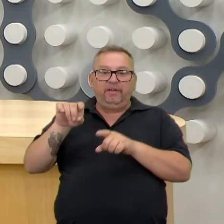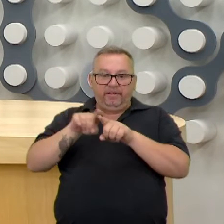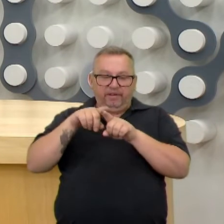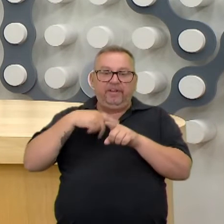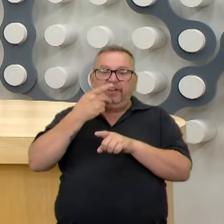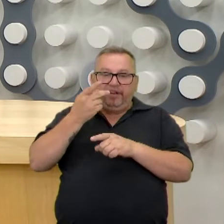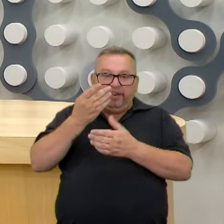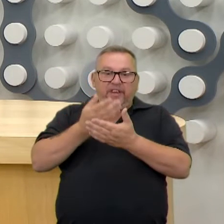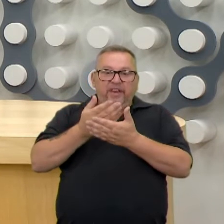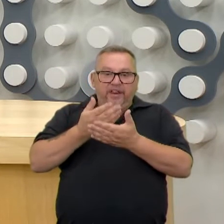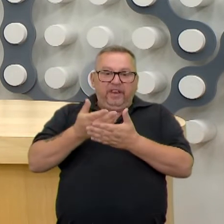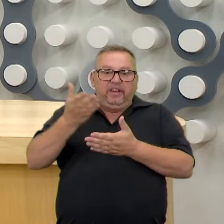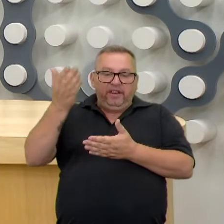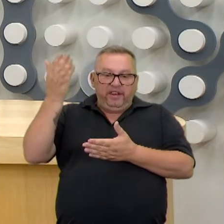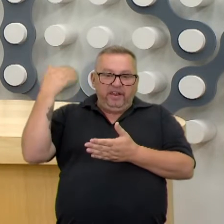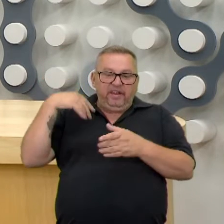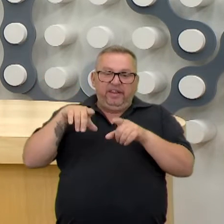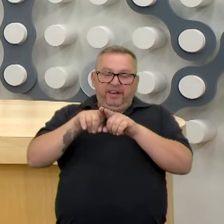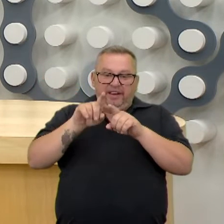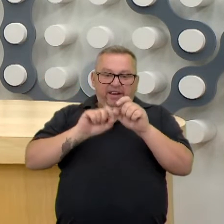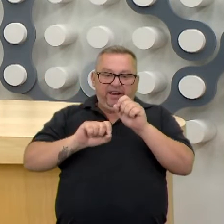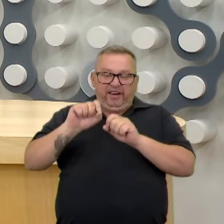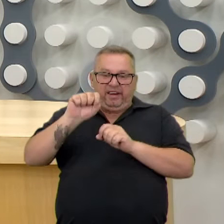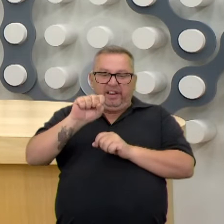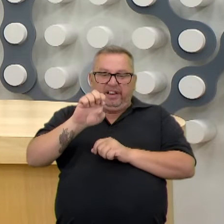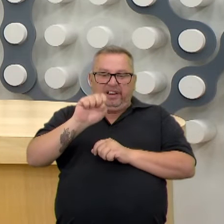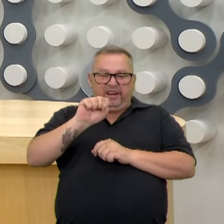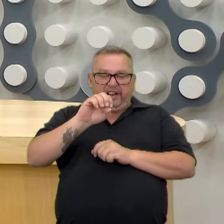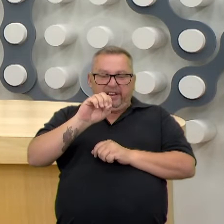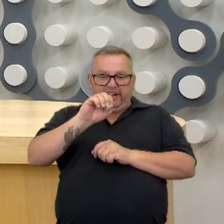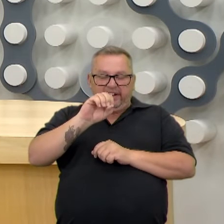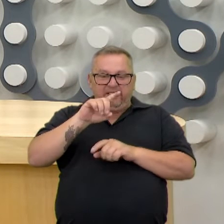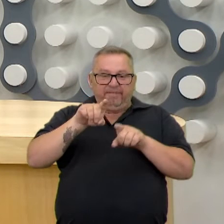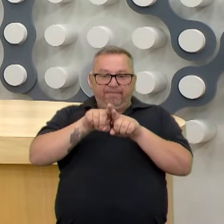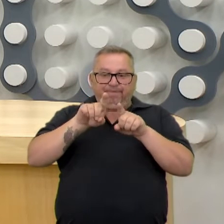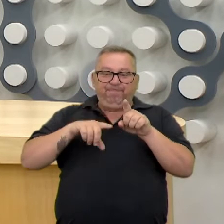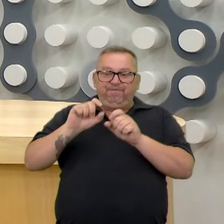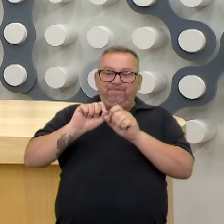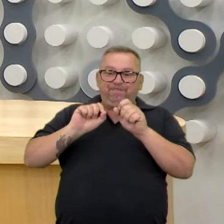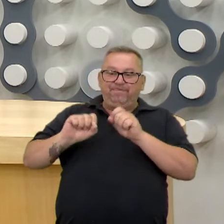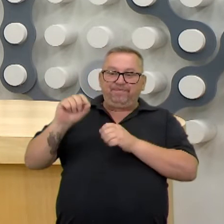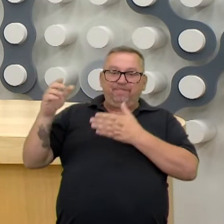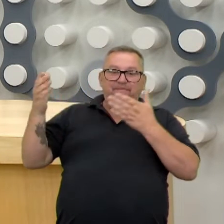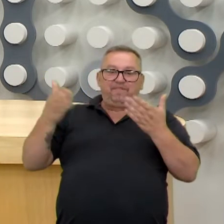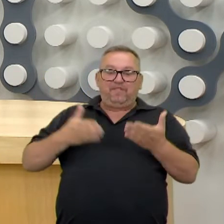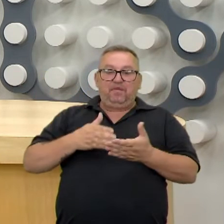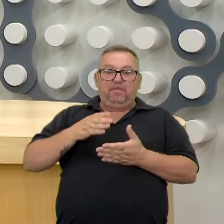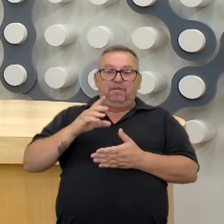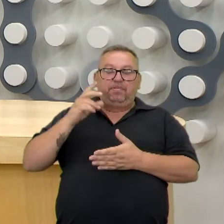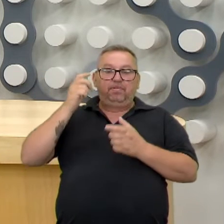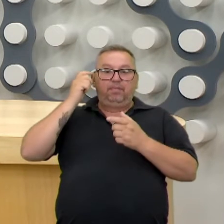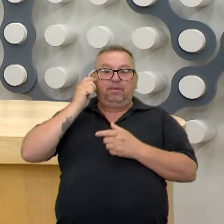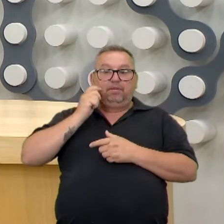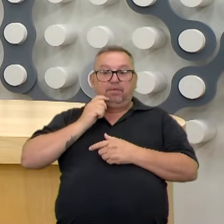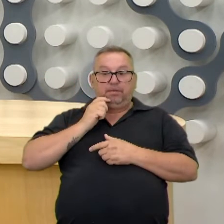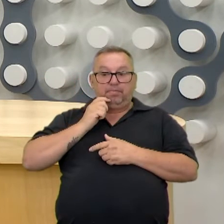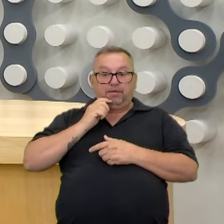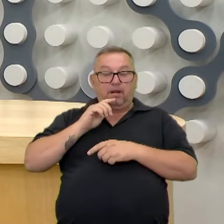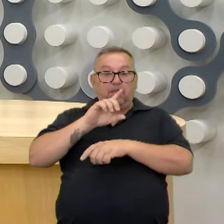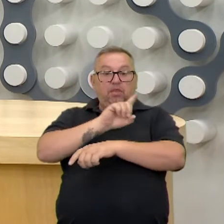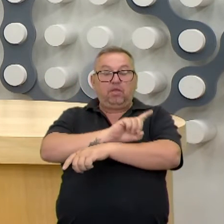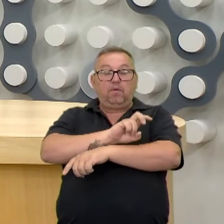né, na aula anterior. Né? E o censo, né, que o primeiro deles aí trazido aqui por Dom Pedro II, foi feito